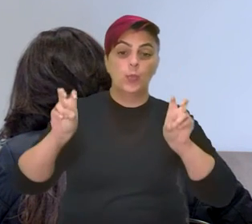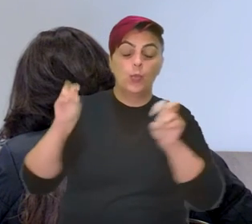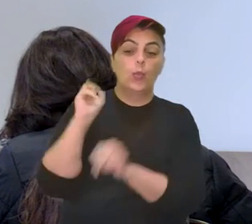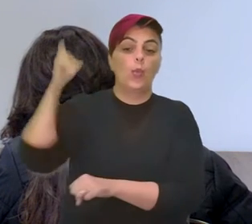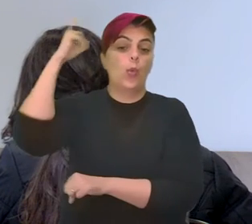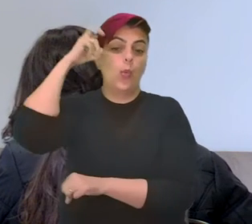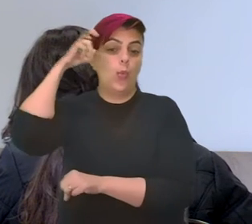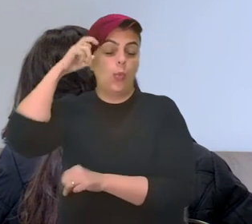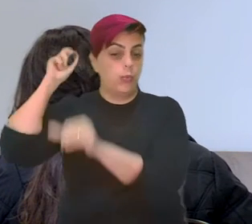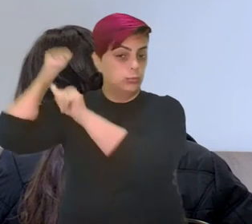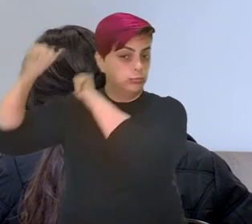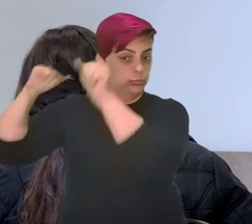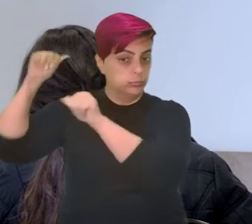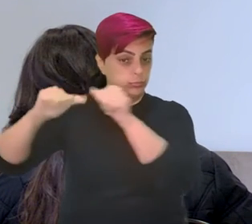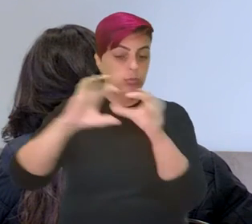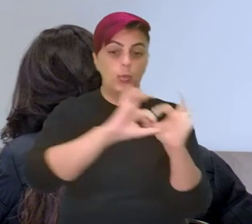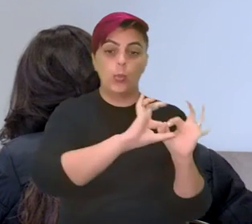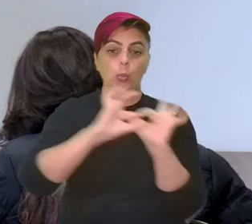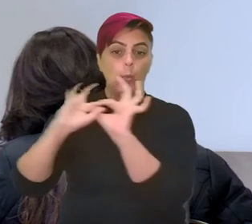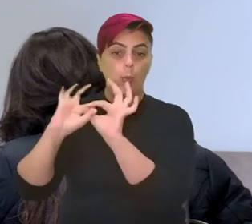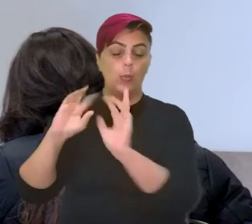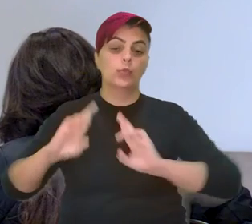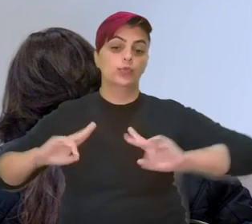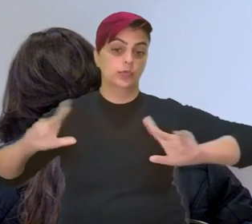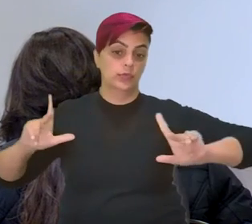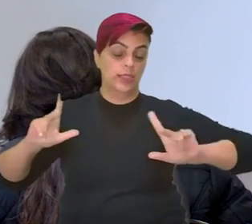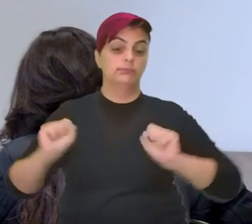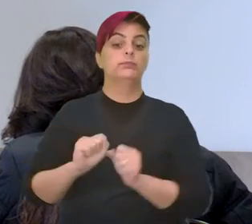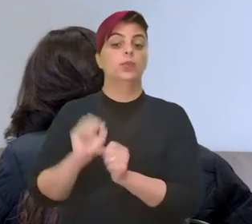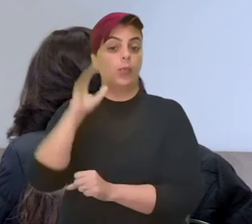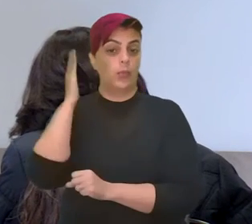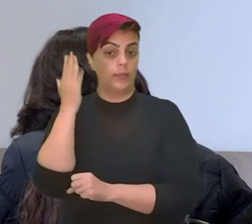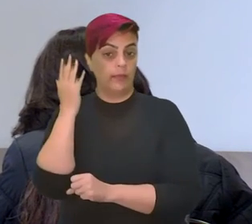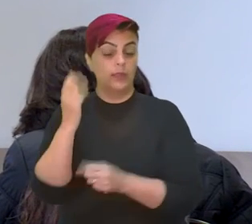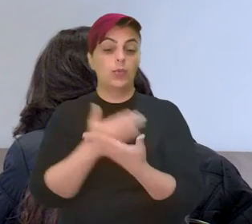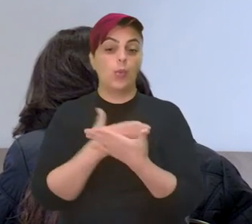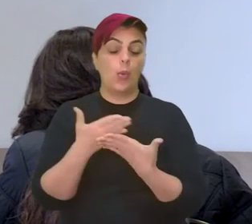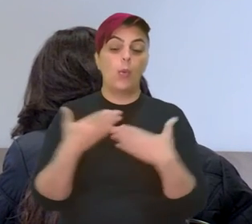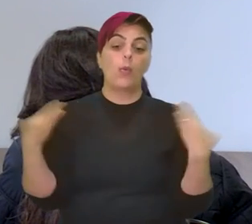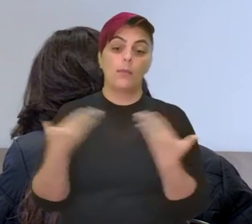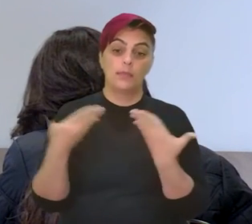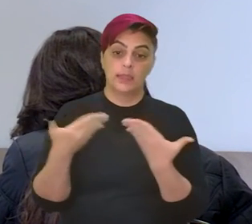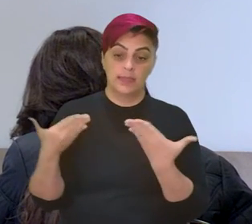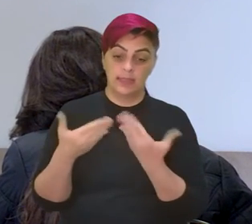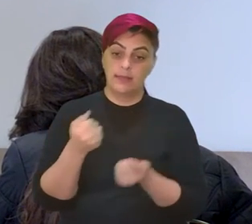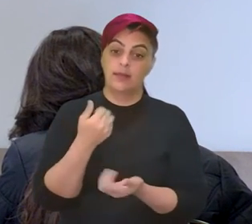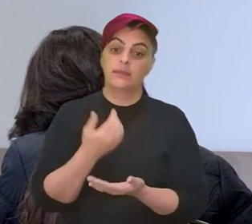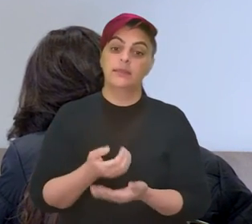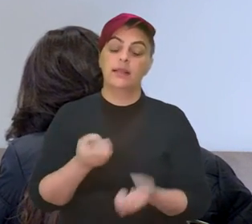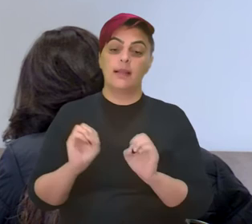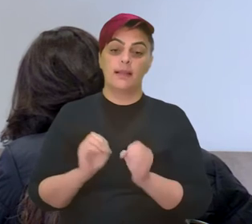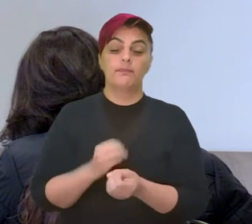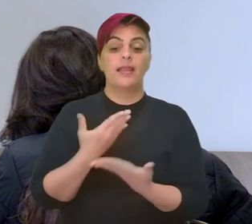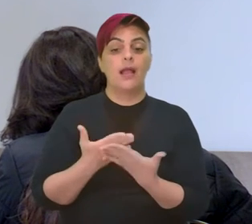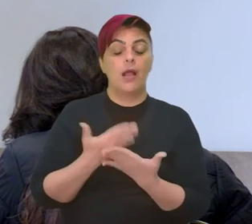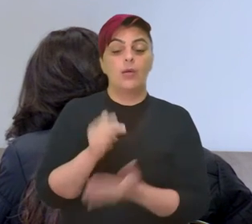diversos contestos. Este evento começa agora de manhã com uma aula introdutória da professora